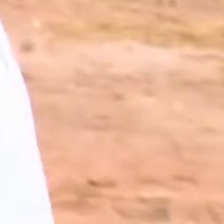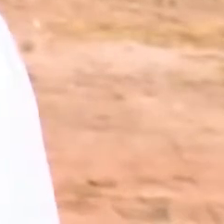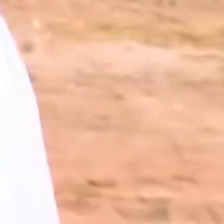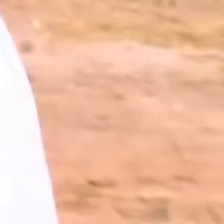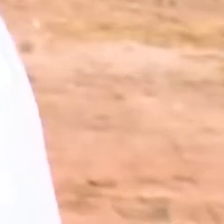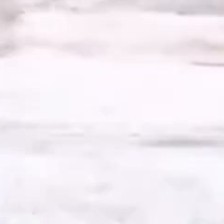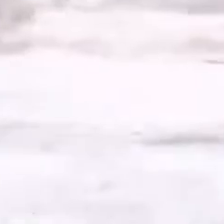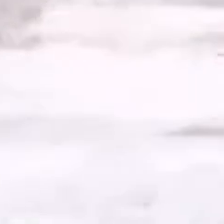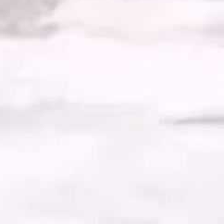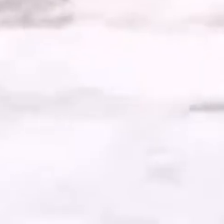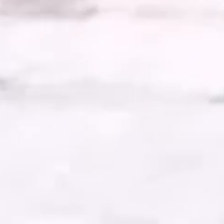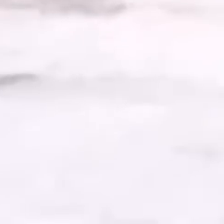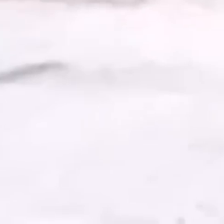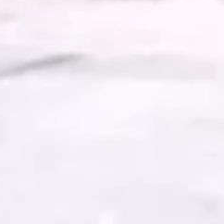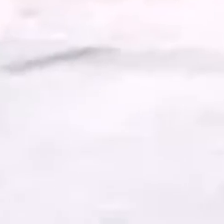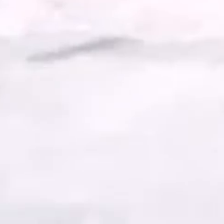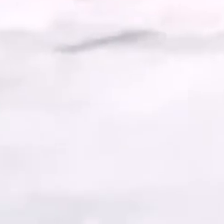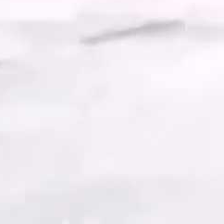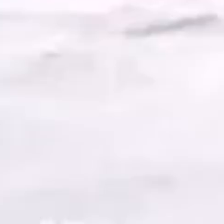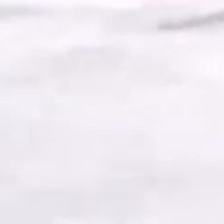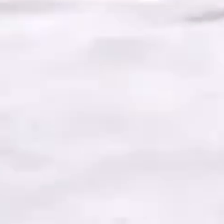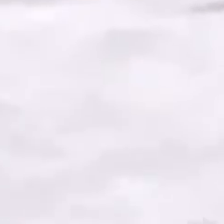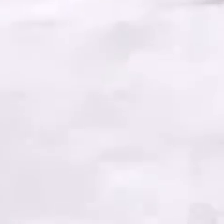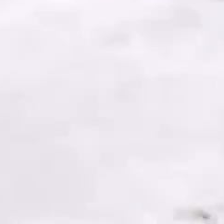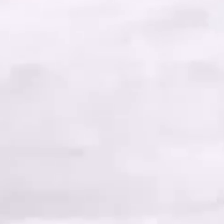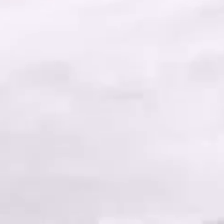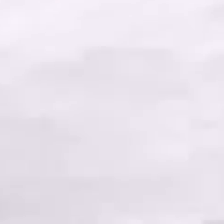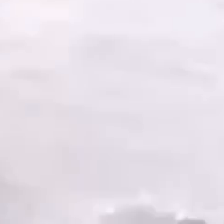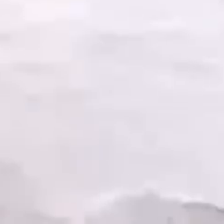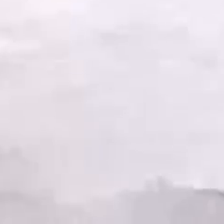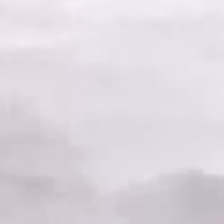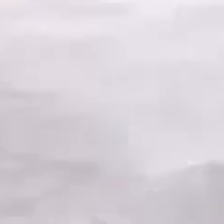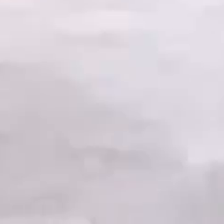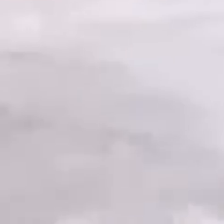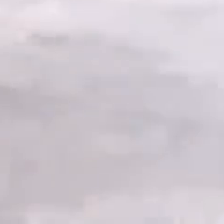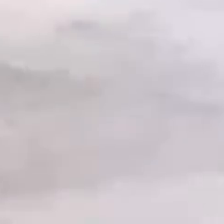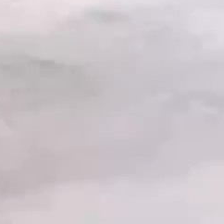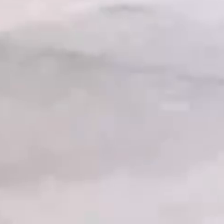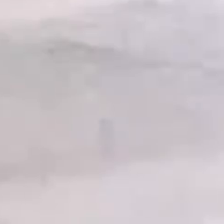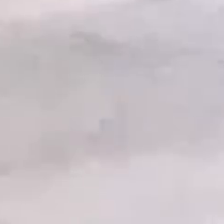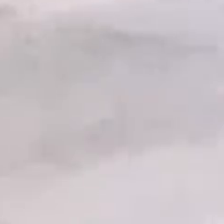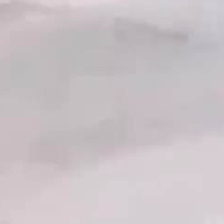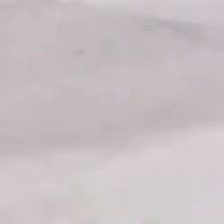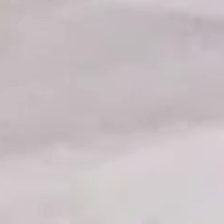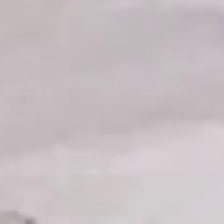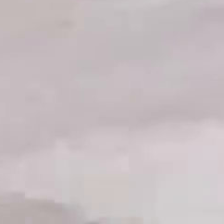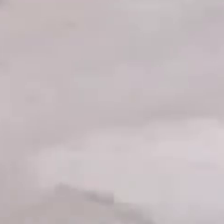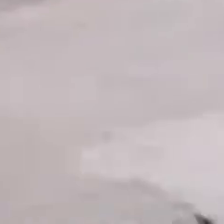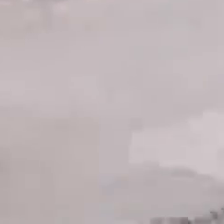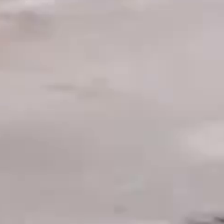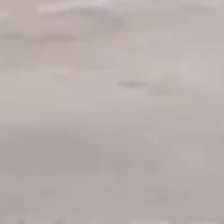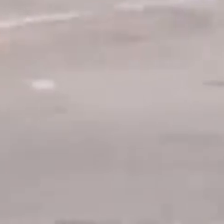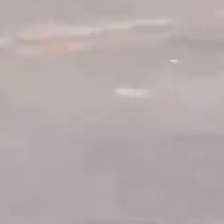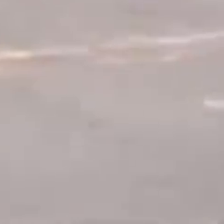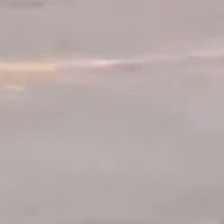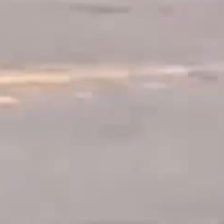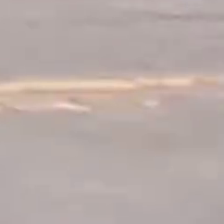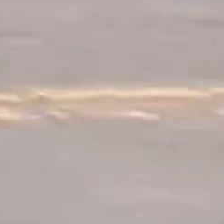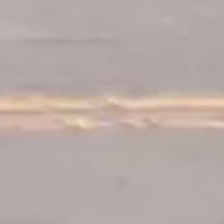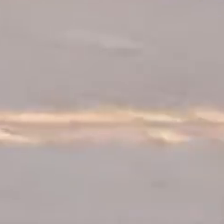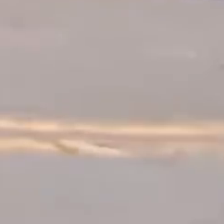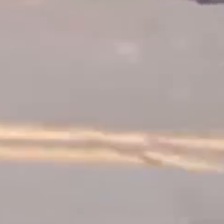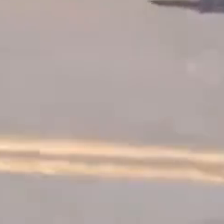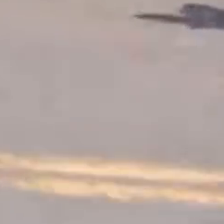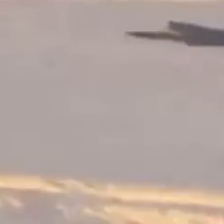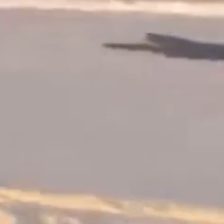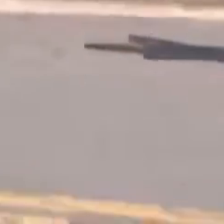entorno da Vila União. Segundo Otto Alejandro, ciclistas e moradores da região já reivindicavam a ciclovia e o calçamento